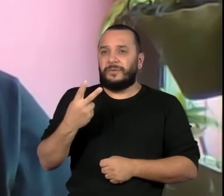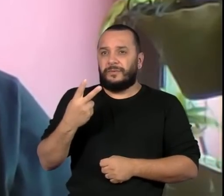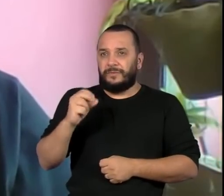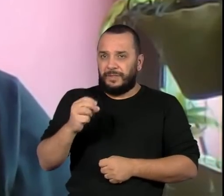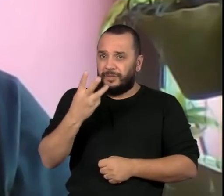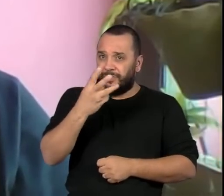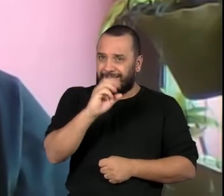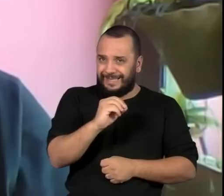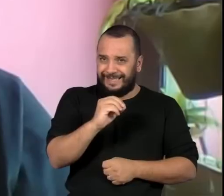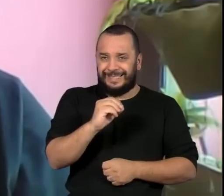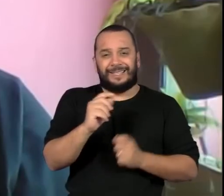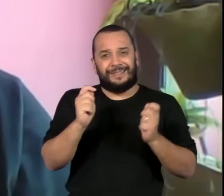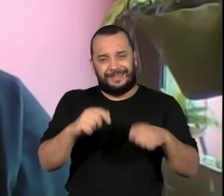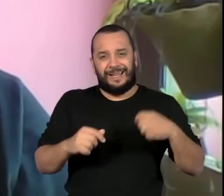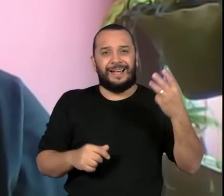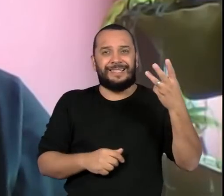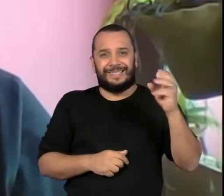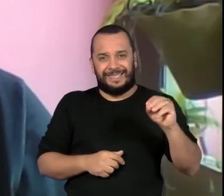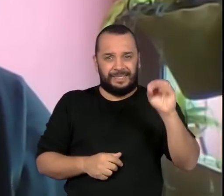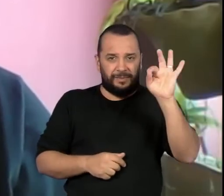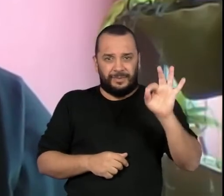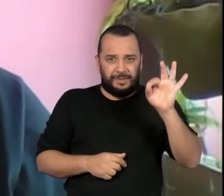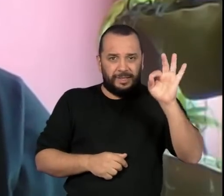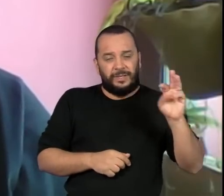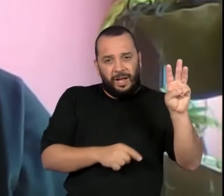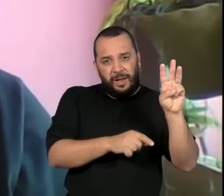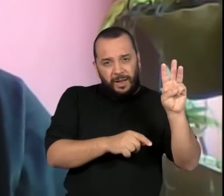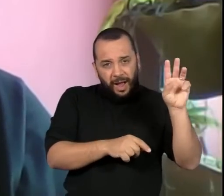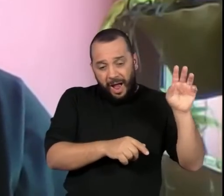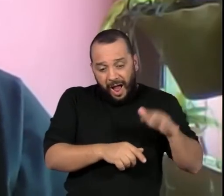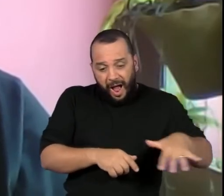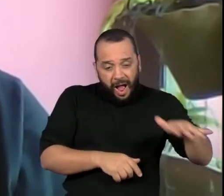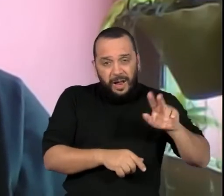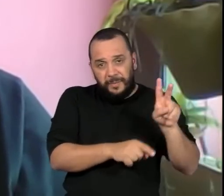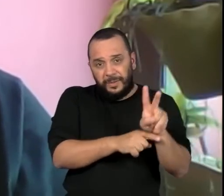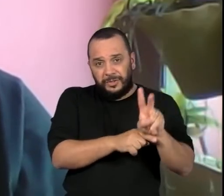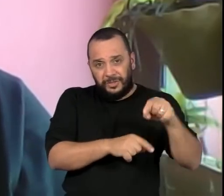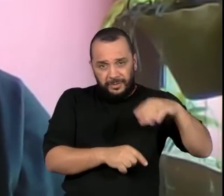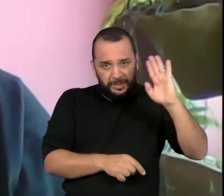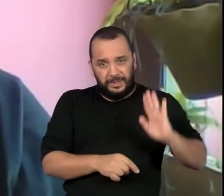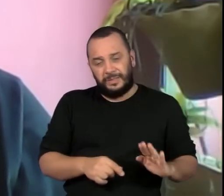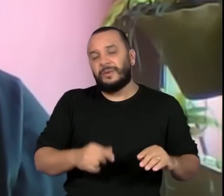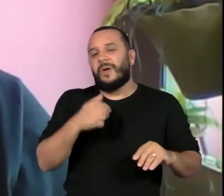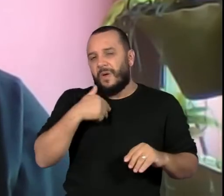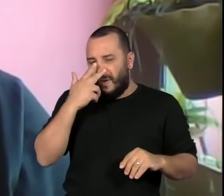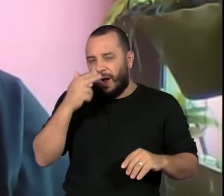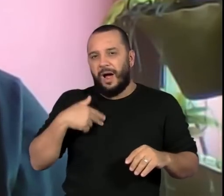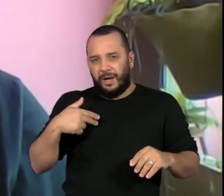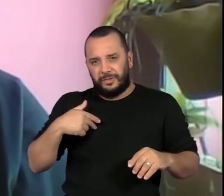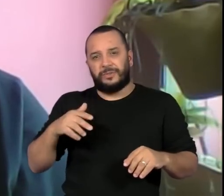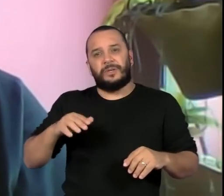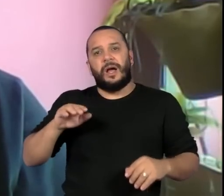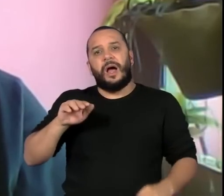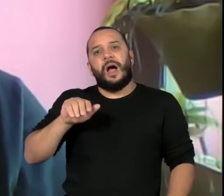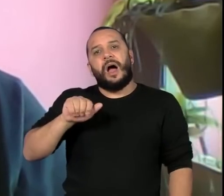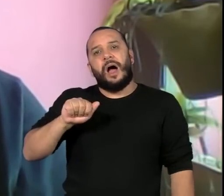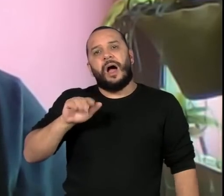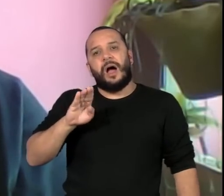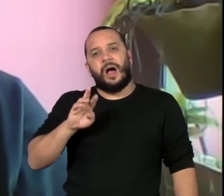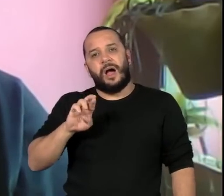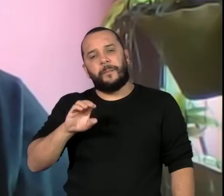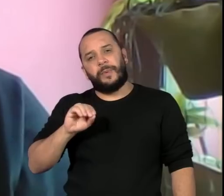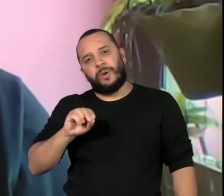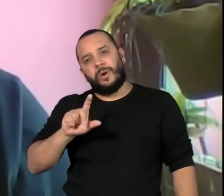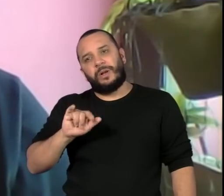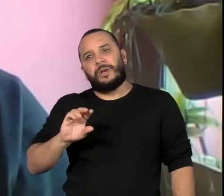2030 30% de áreas protegidas. Então, acho que Abrolhos, pela sua relevância de biodiversidade, que é exatamente isso que o